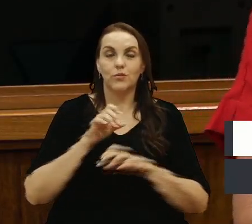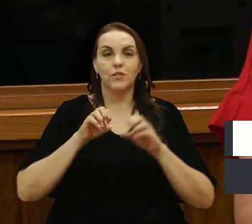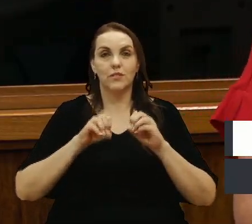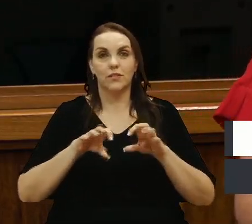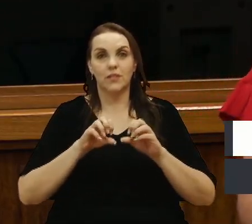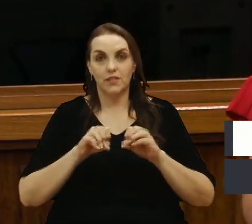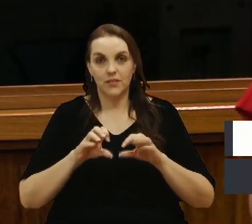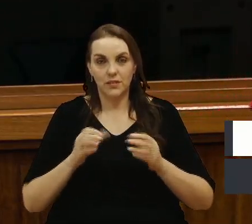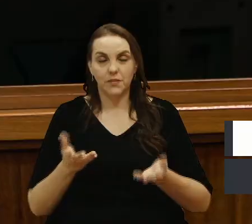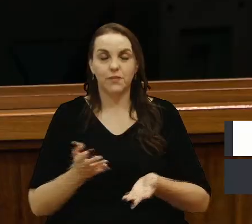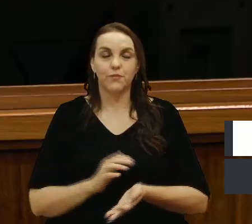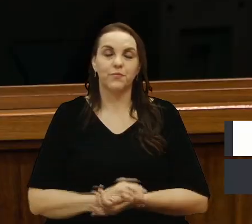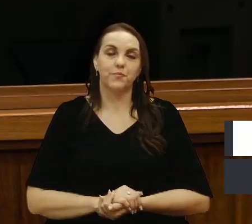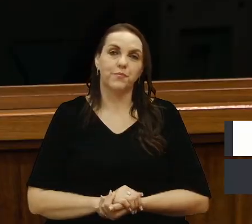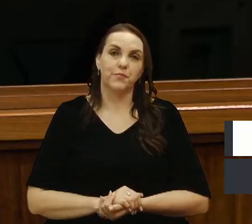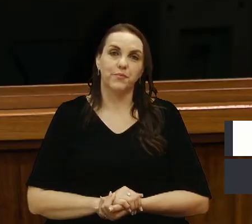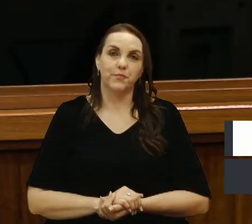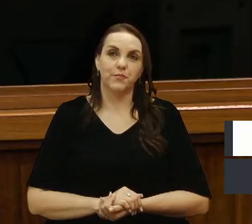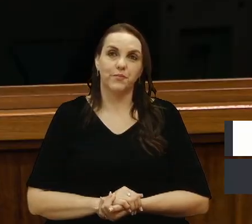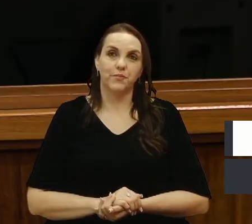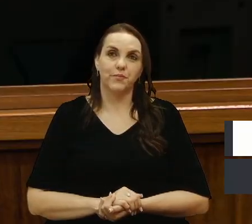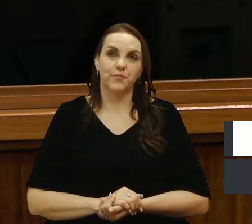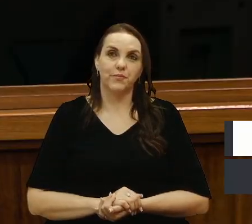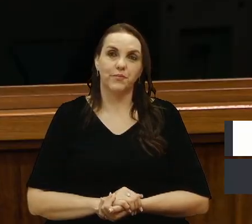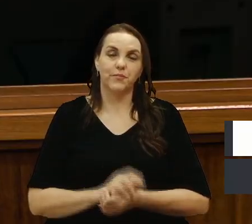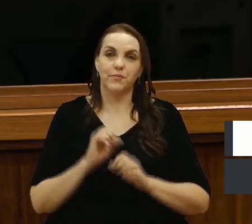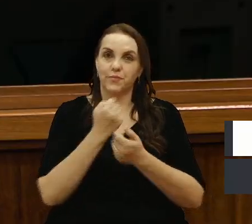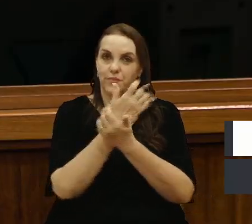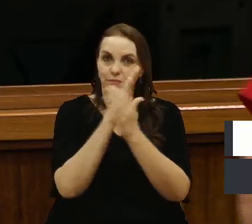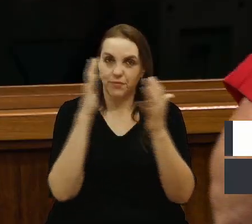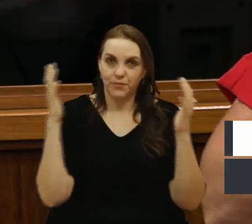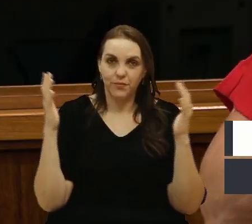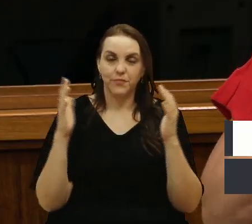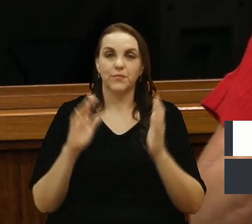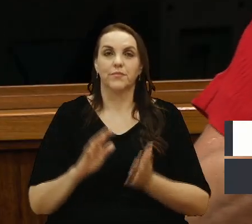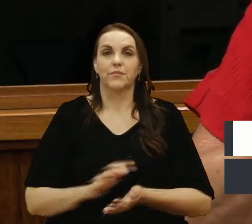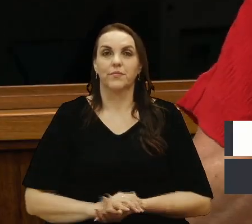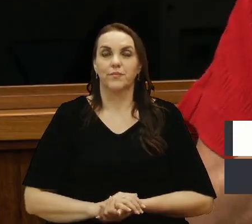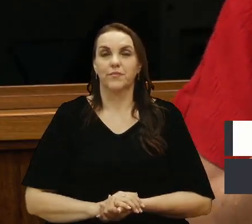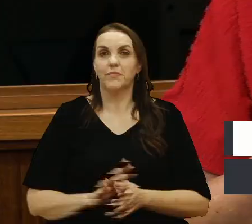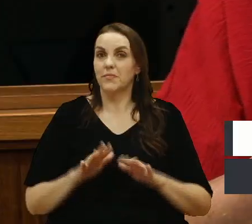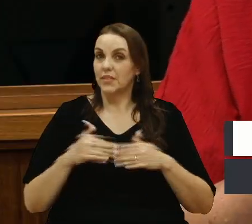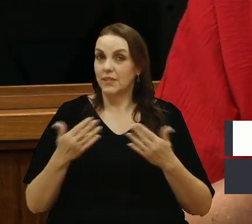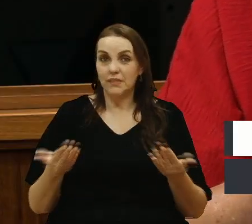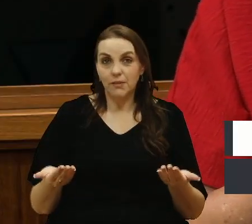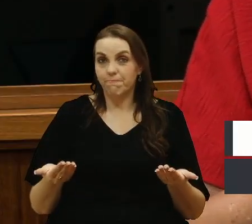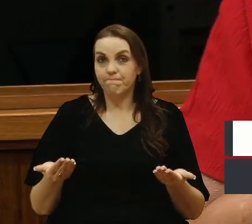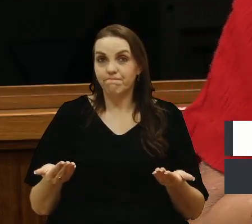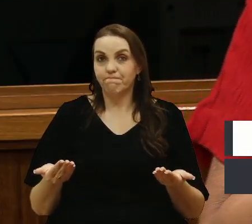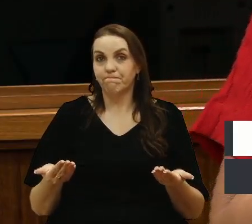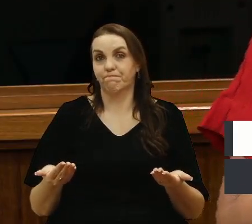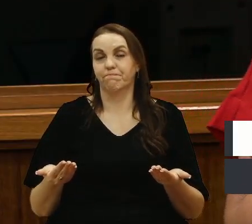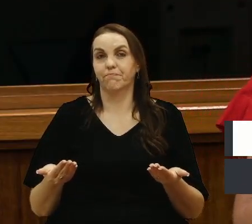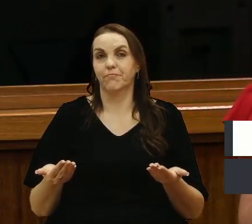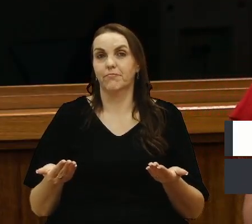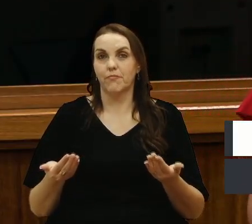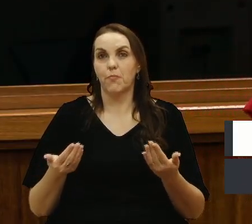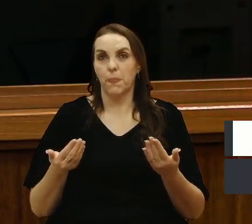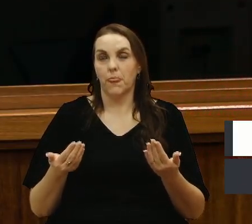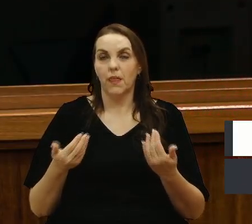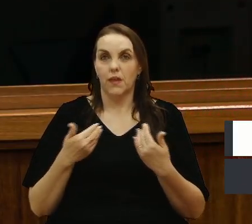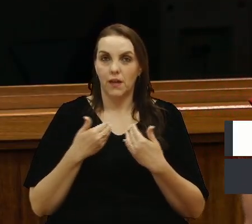educação, é a questão ambiental. Então, assim, né, eu